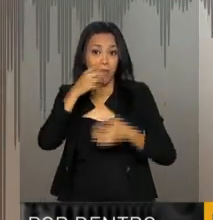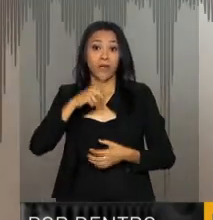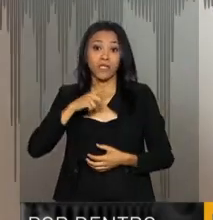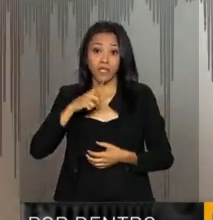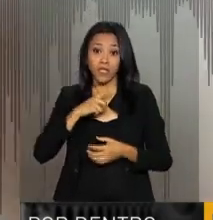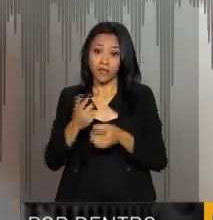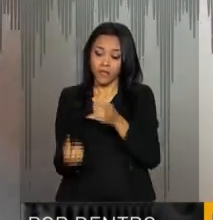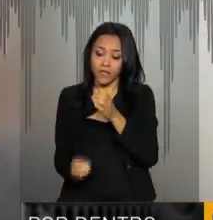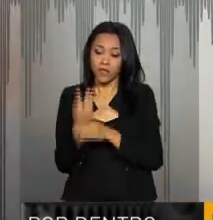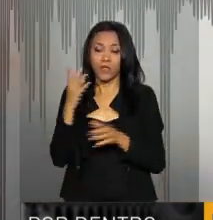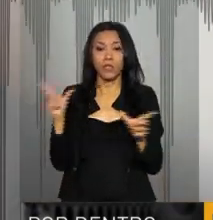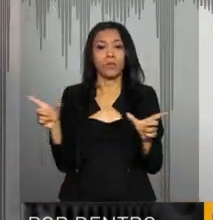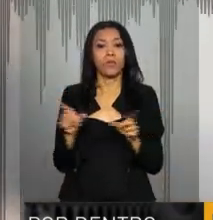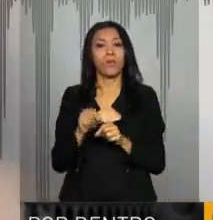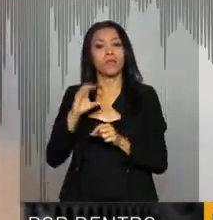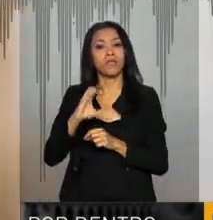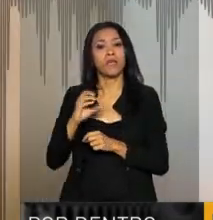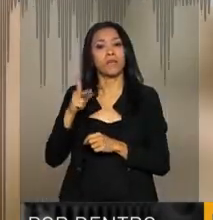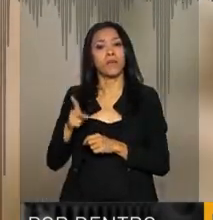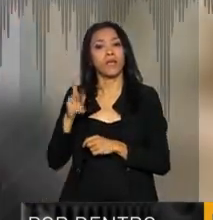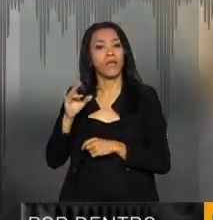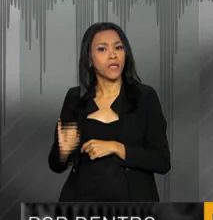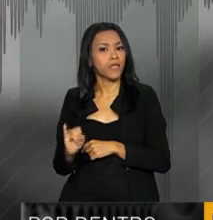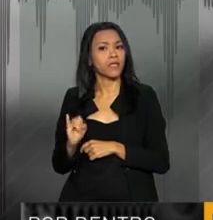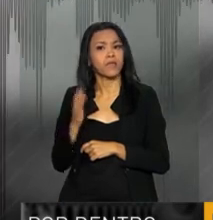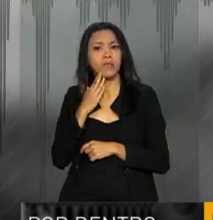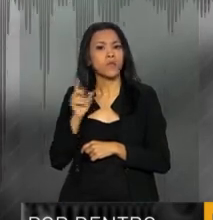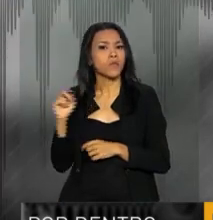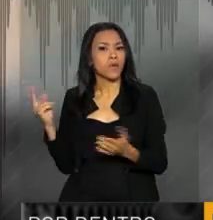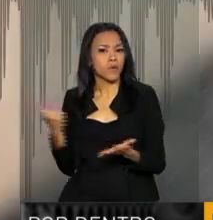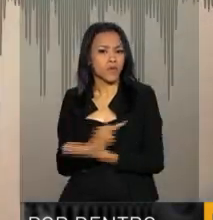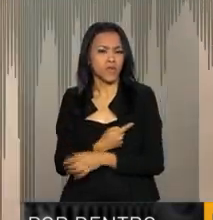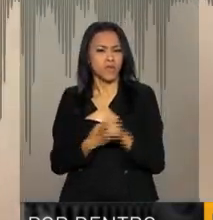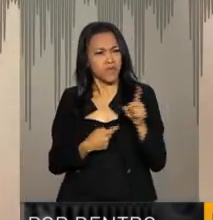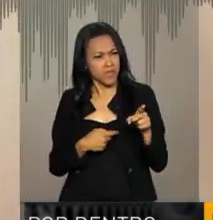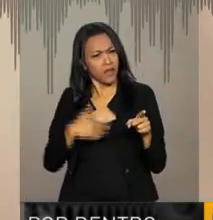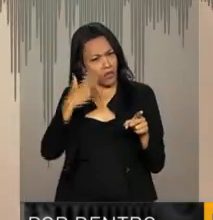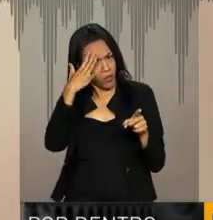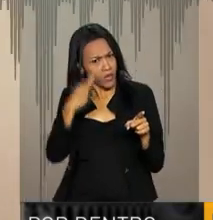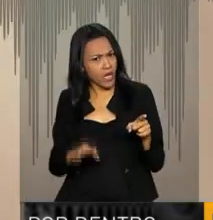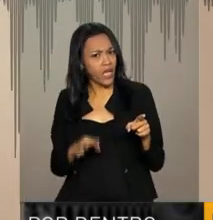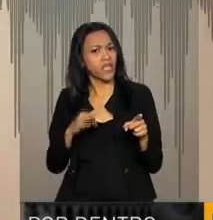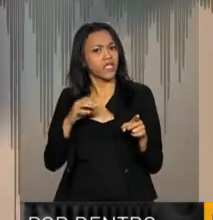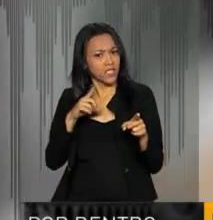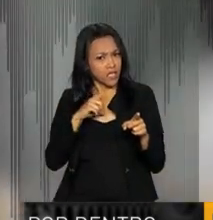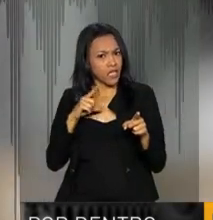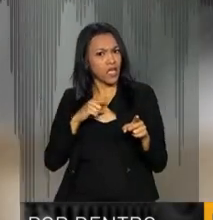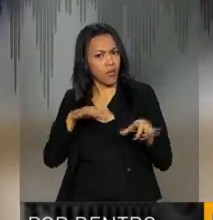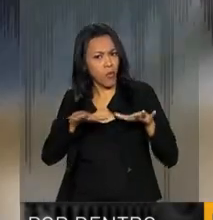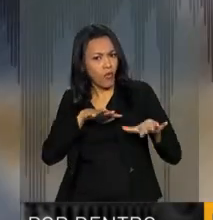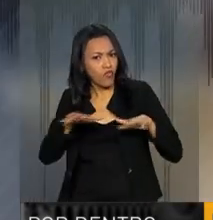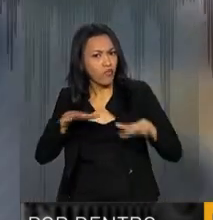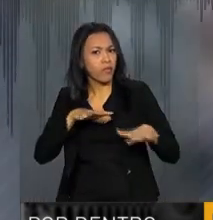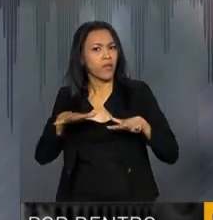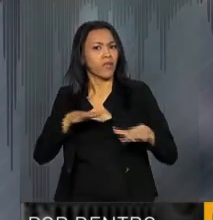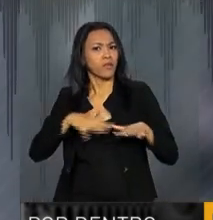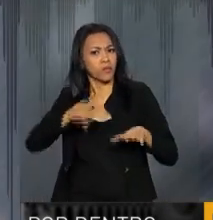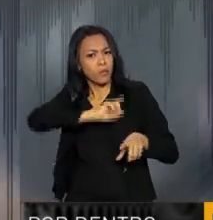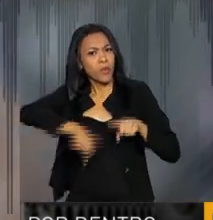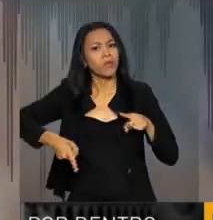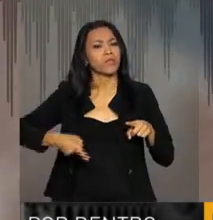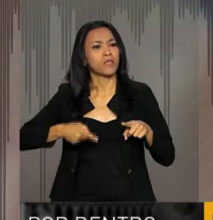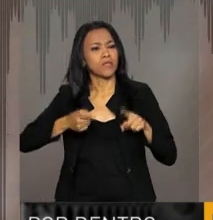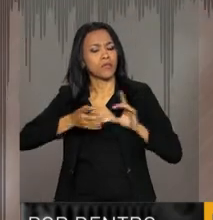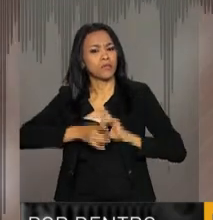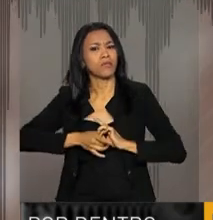a tui museu eu gostaria de saber se o senhor entende que existe sim um movimento de censura no país ou